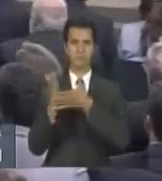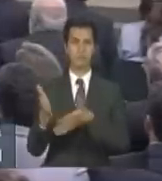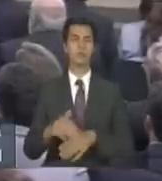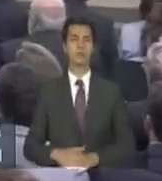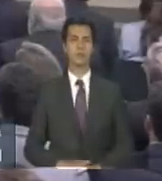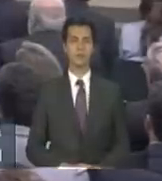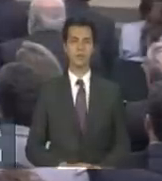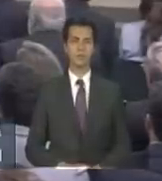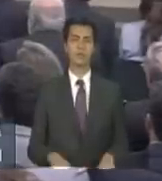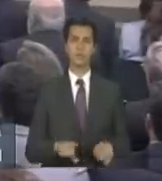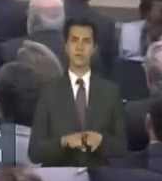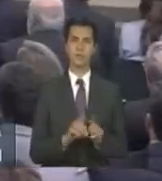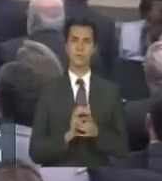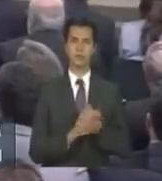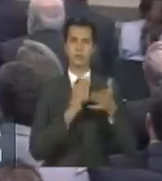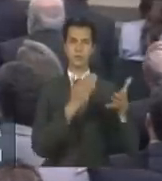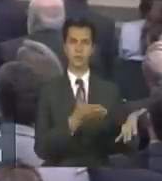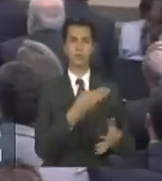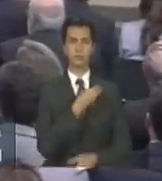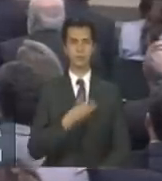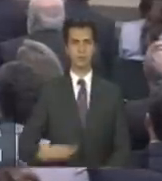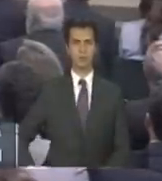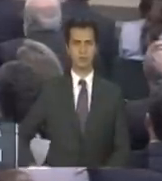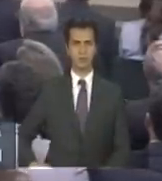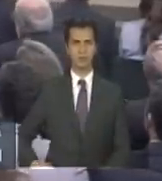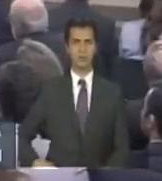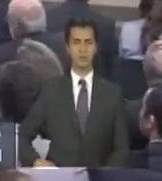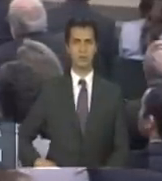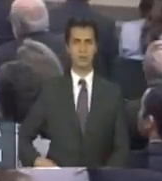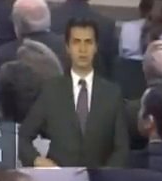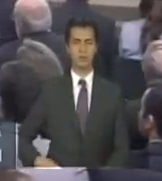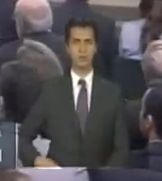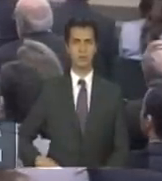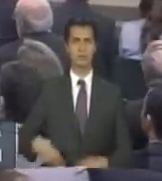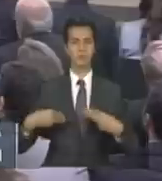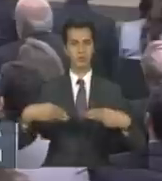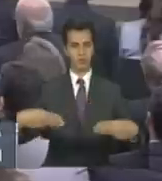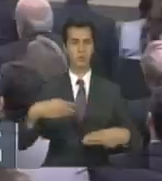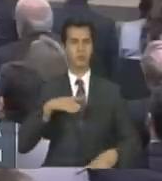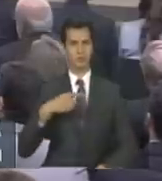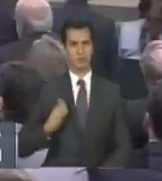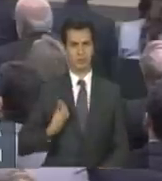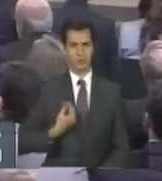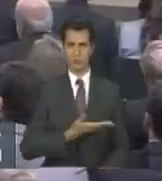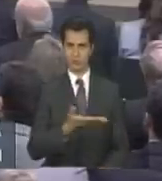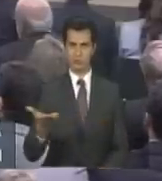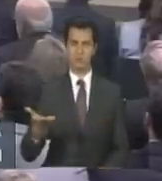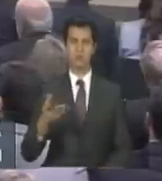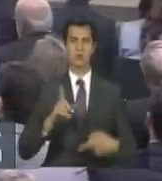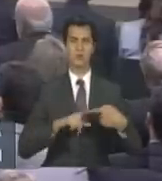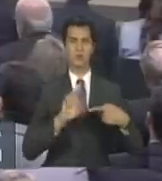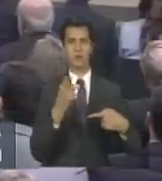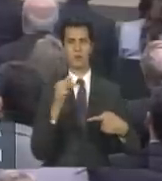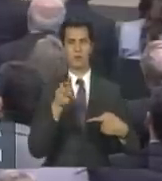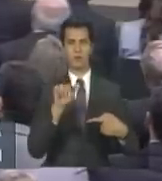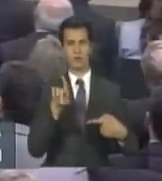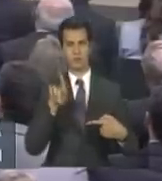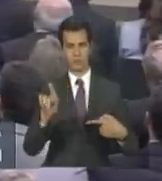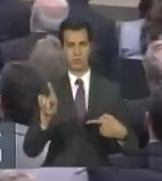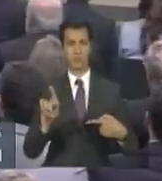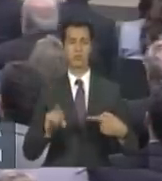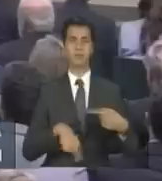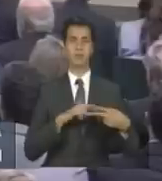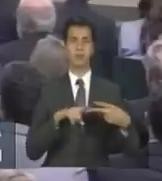os ministros e as ministras de Estado aqui presentes, ministro Fernando Haddad, da